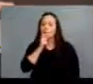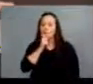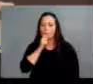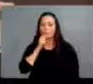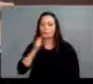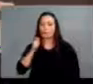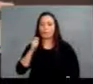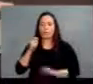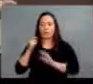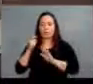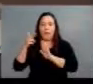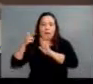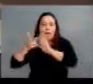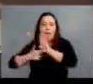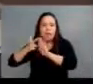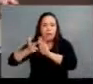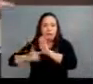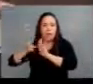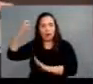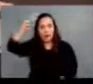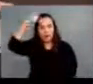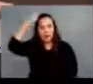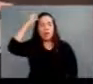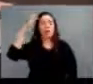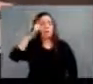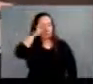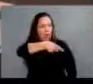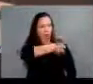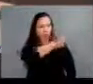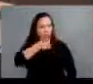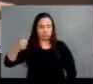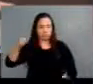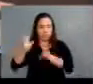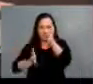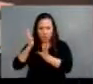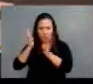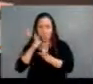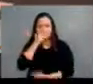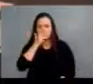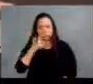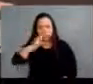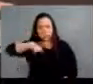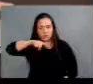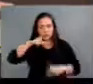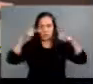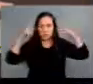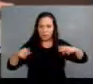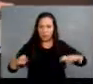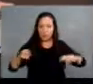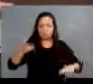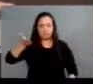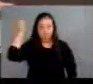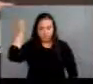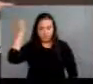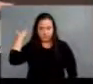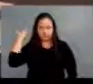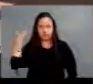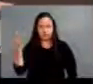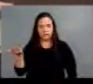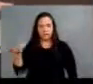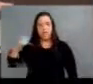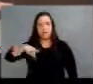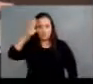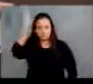os padrões de então iam às fogueiras. Parece que tem gente ainda no Brasil que requer